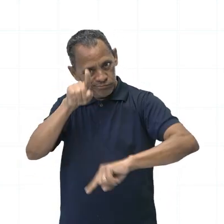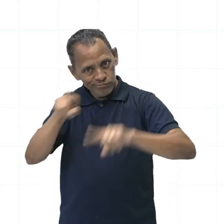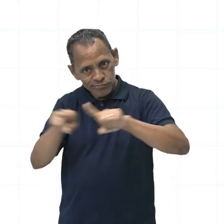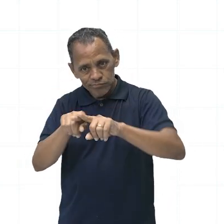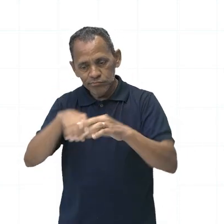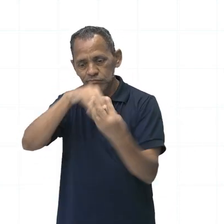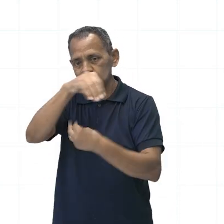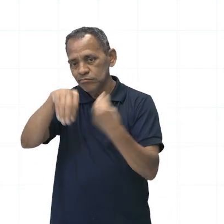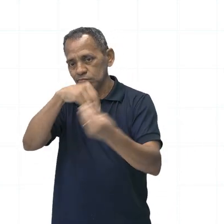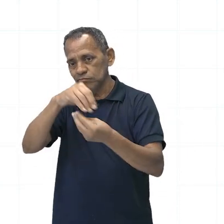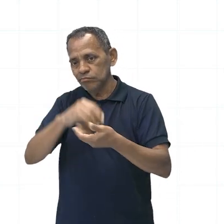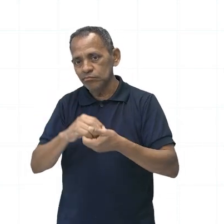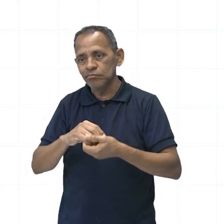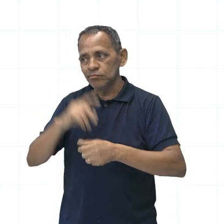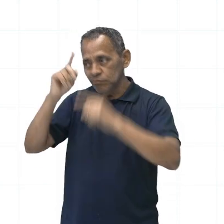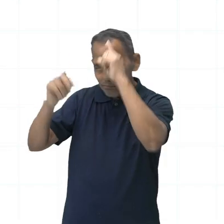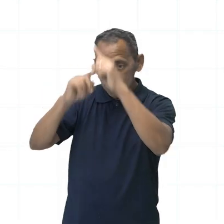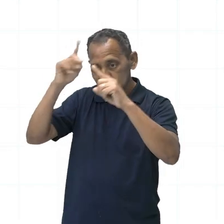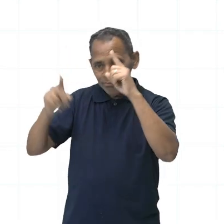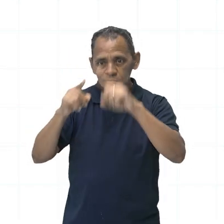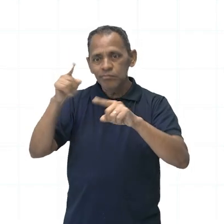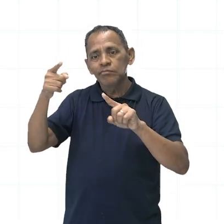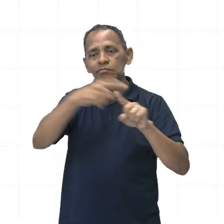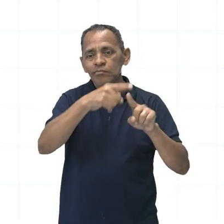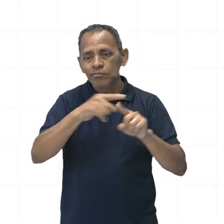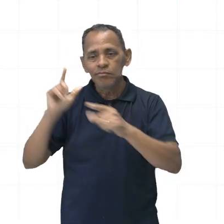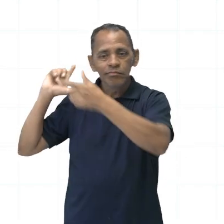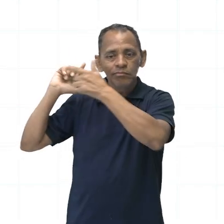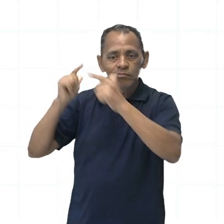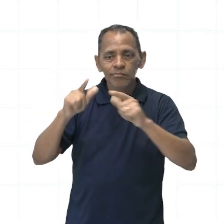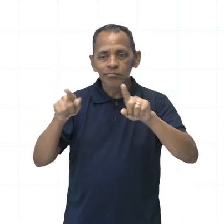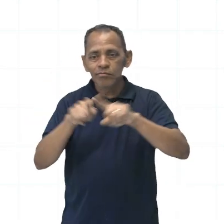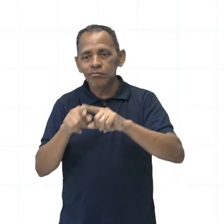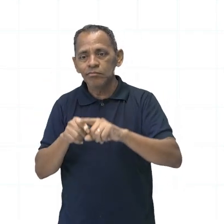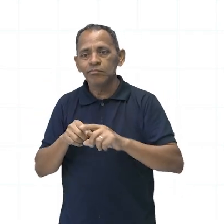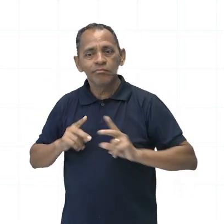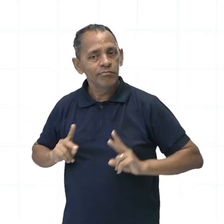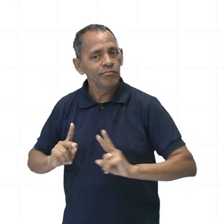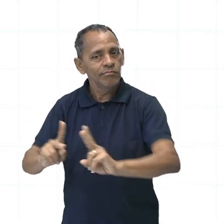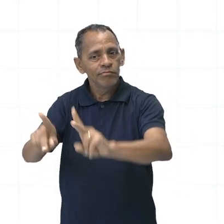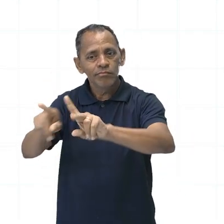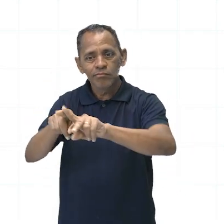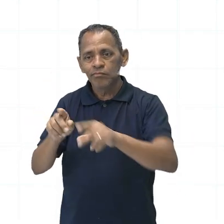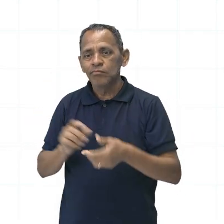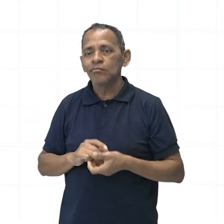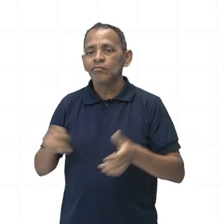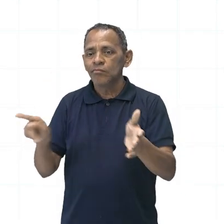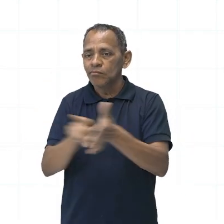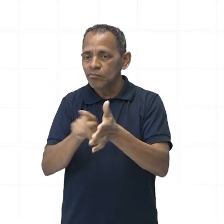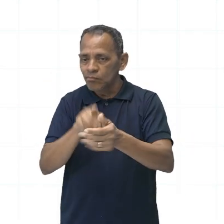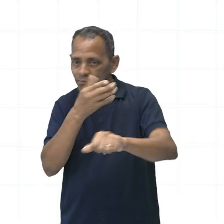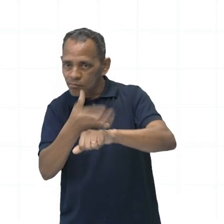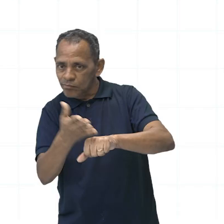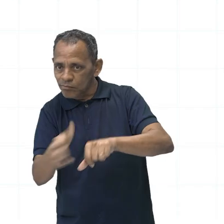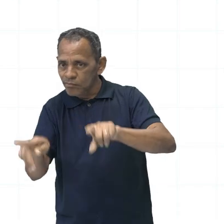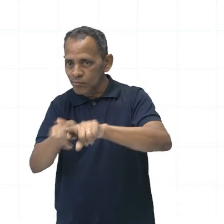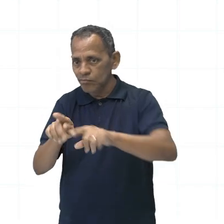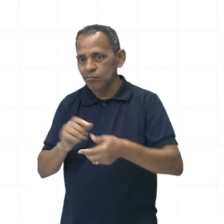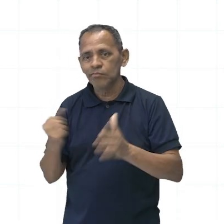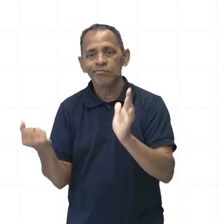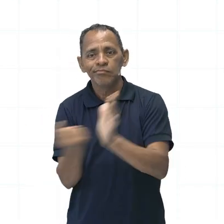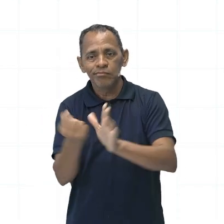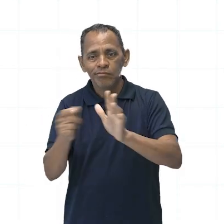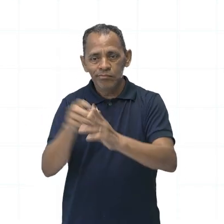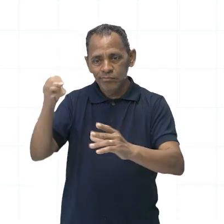evoluir, misturando e reinventando suas formas tradicionais e mantendo sua relevância e